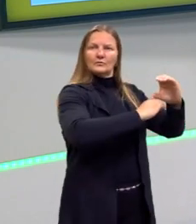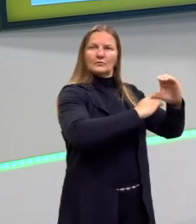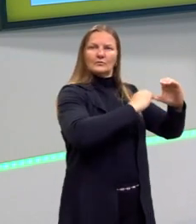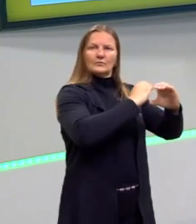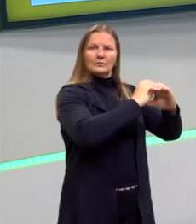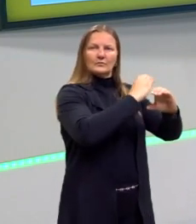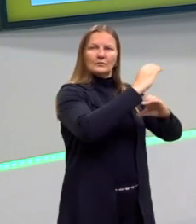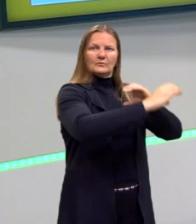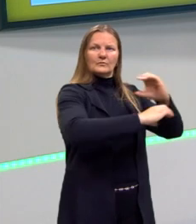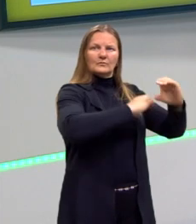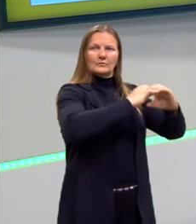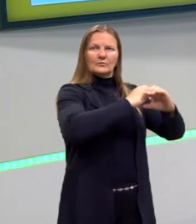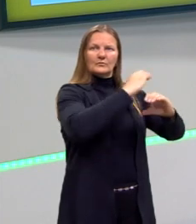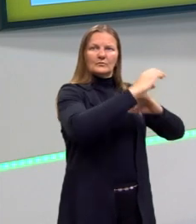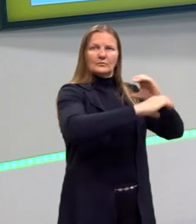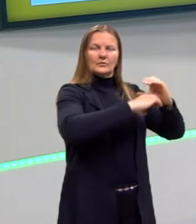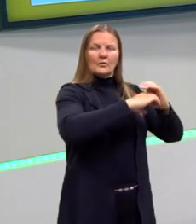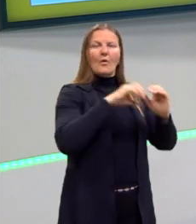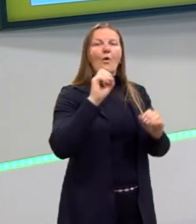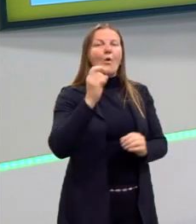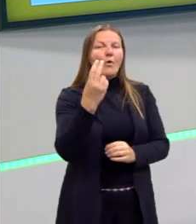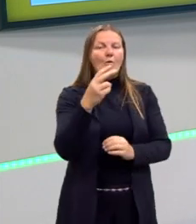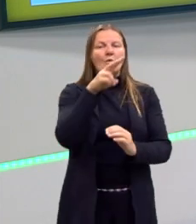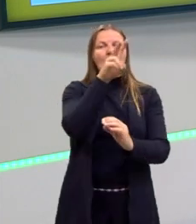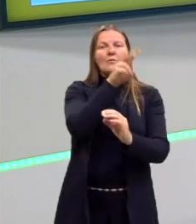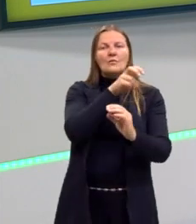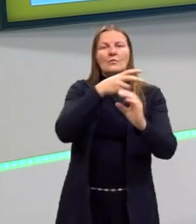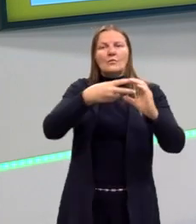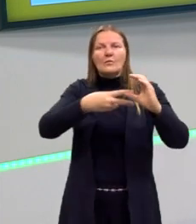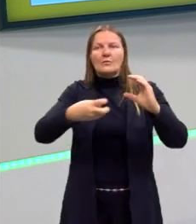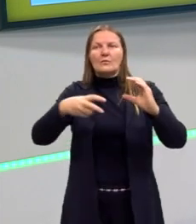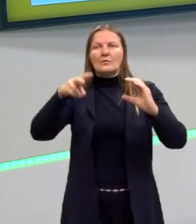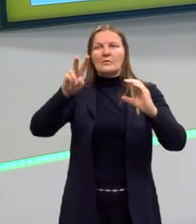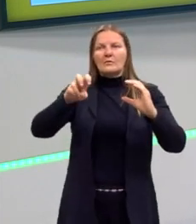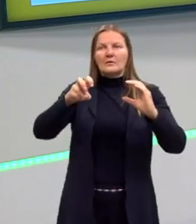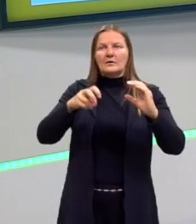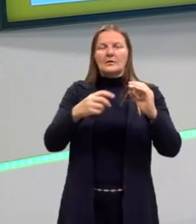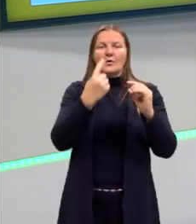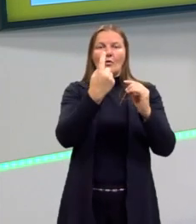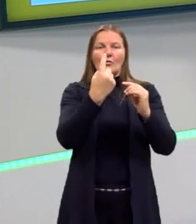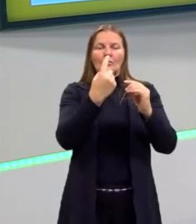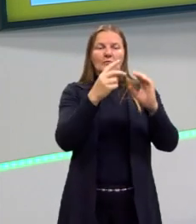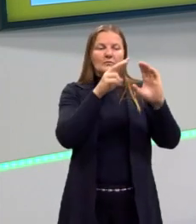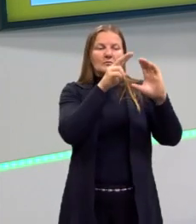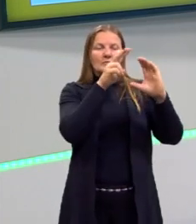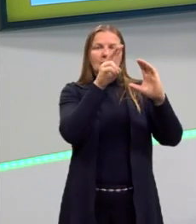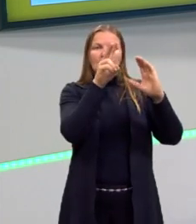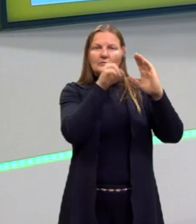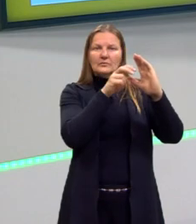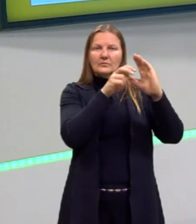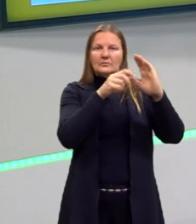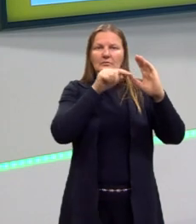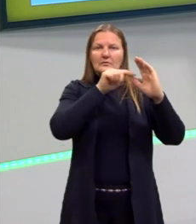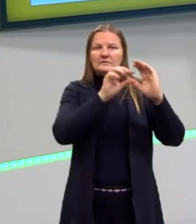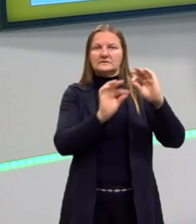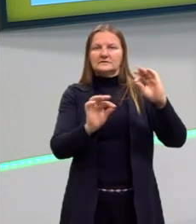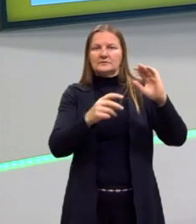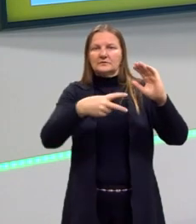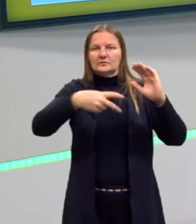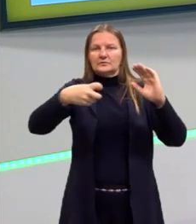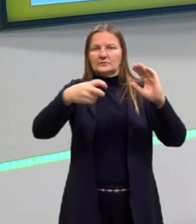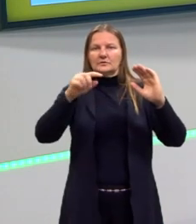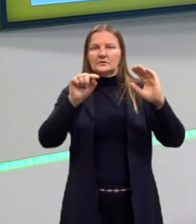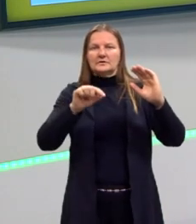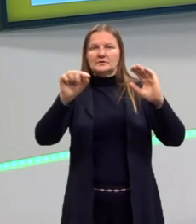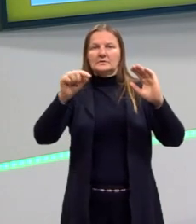circulozinho aqui no meio ou então essas duplas ligações alternadas Ó pula um uma dupla ligação por uma ligação simples uma